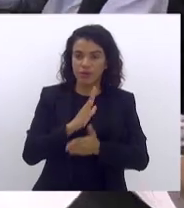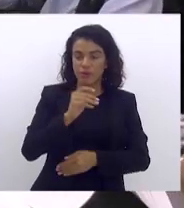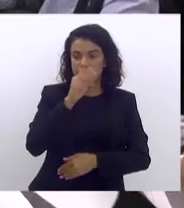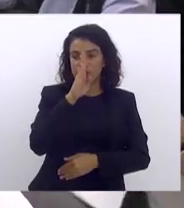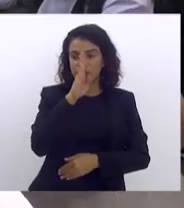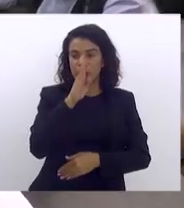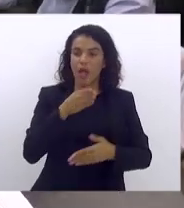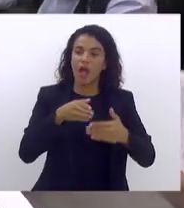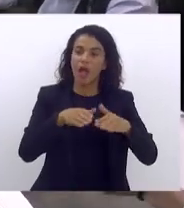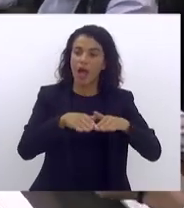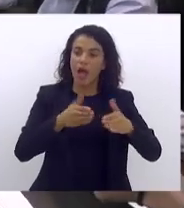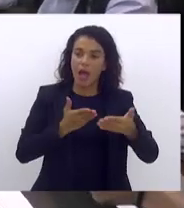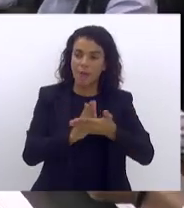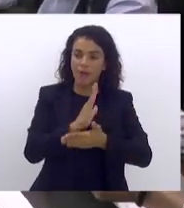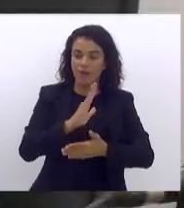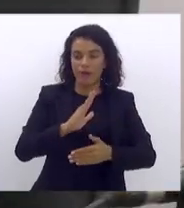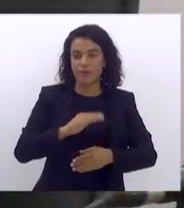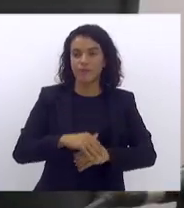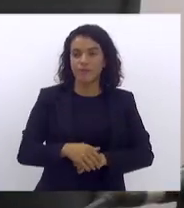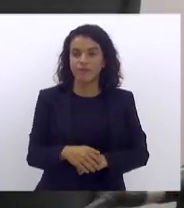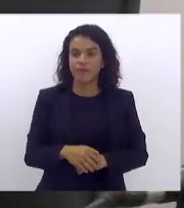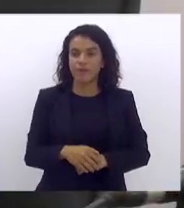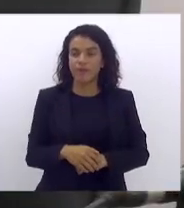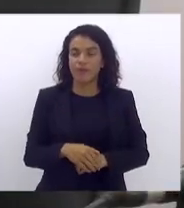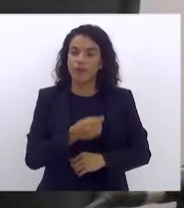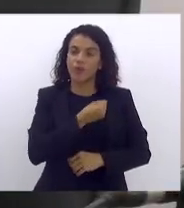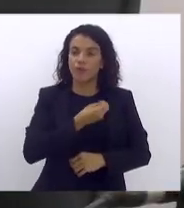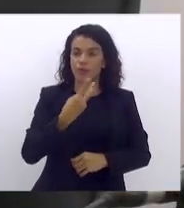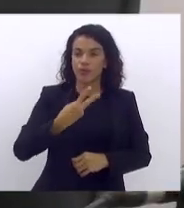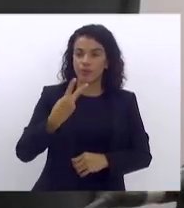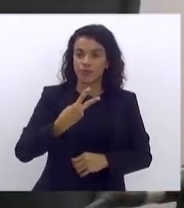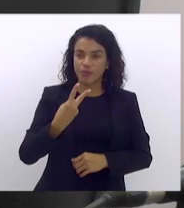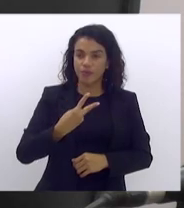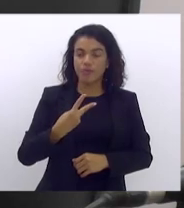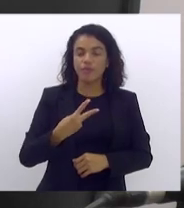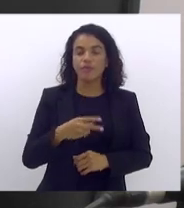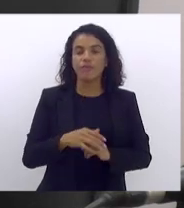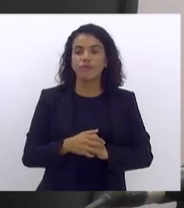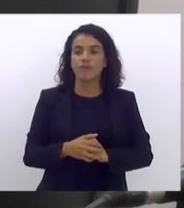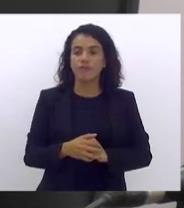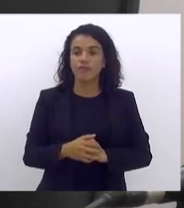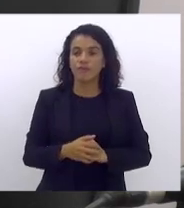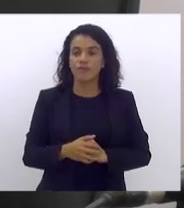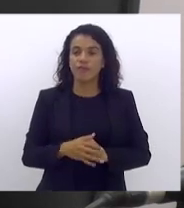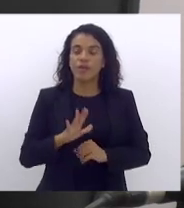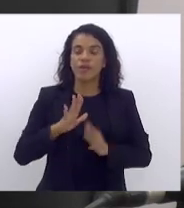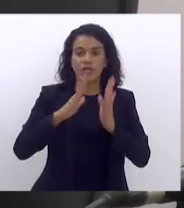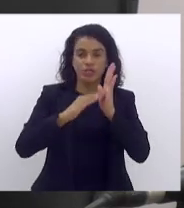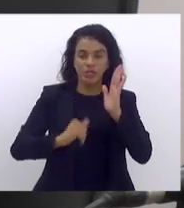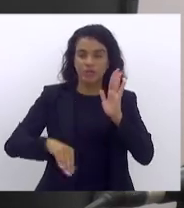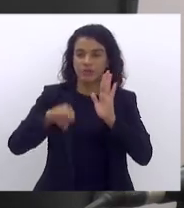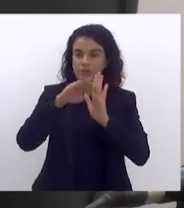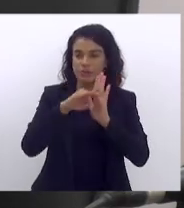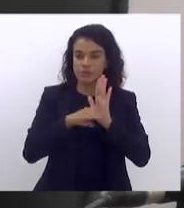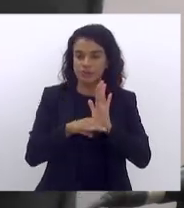como estão, aprovado o item 2 da pauta. São projetos de relatoria do deputado doutor Serginho, portanto, retirados de pauta o item